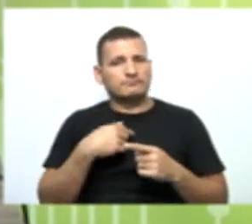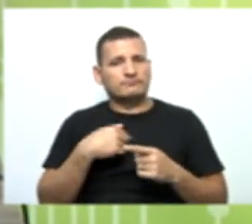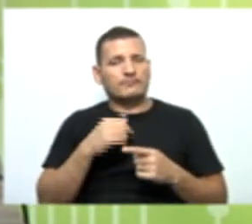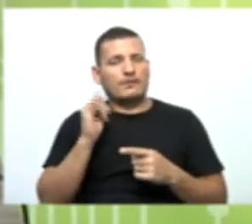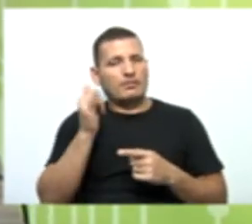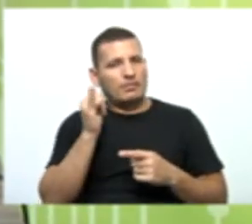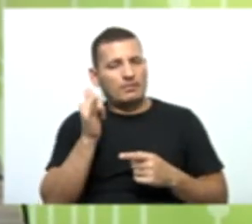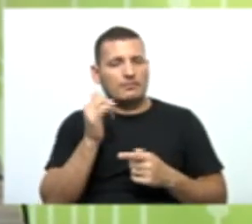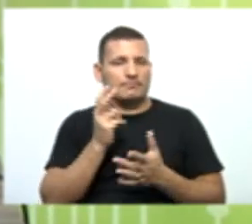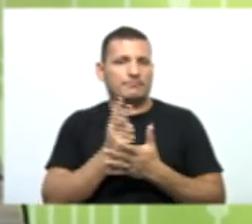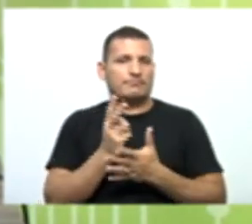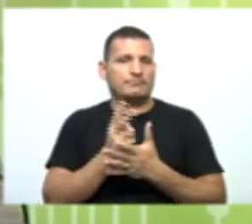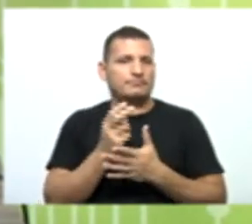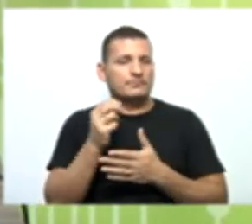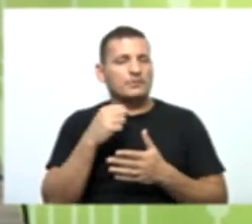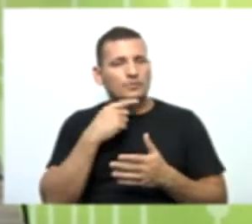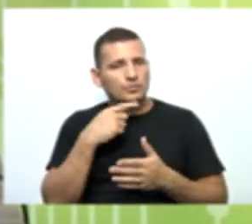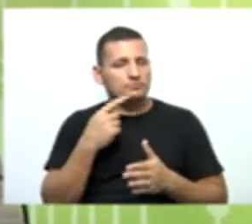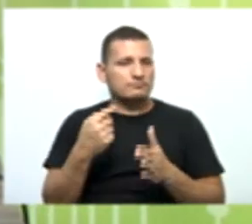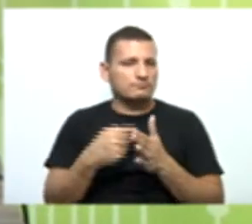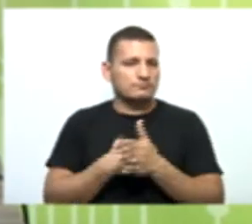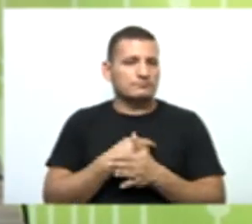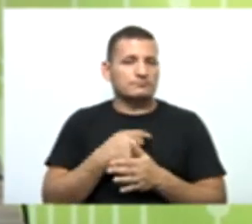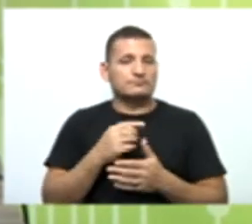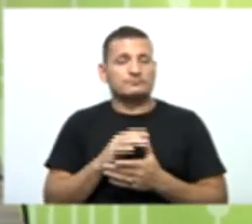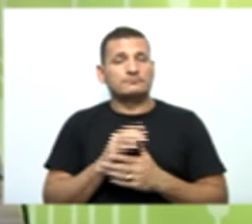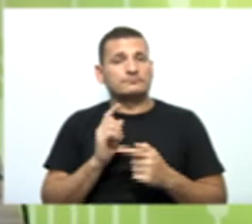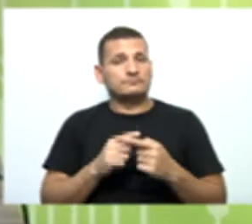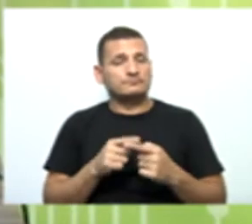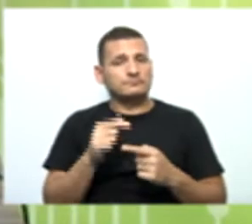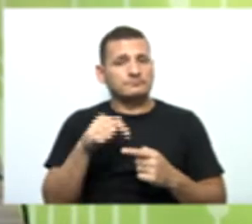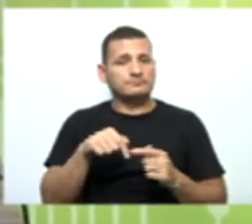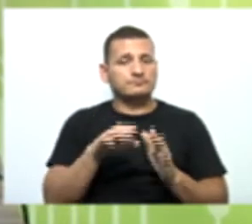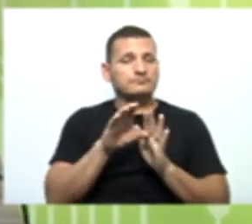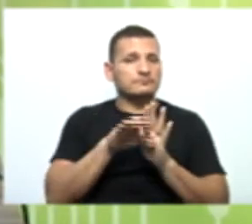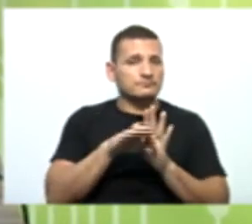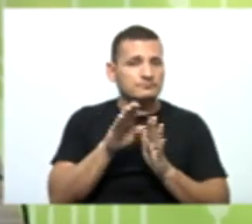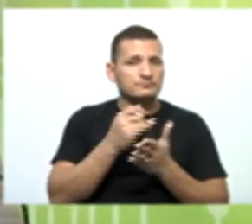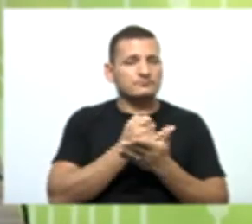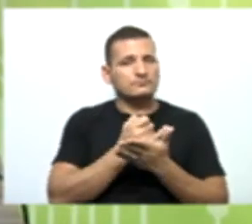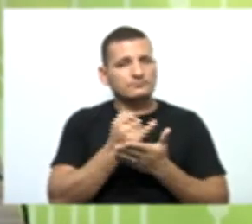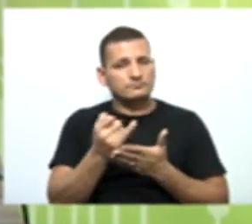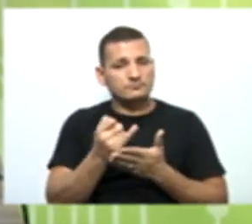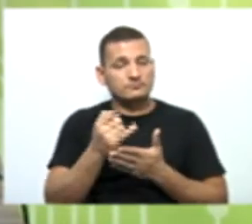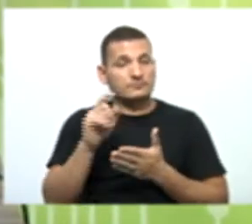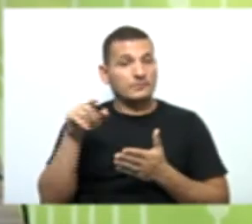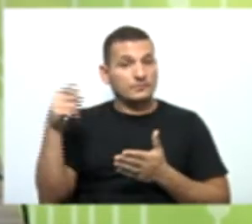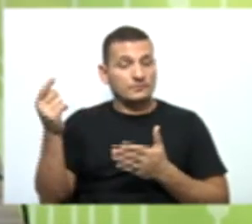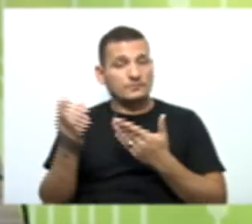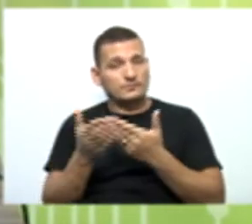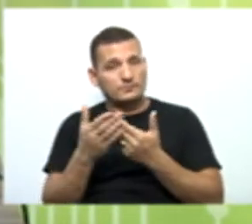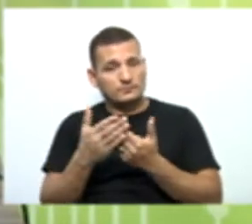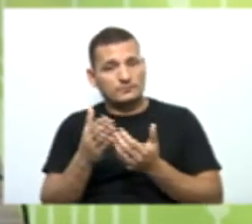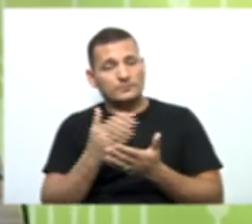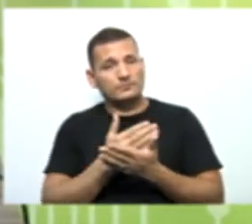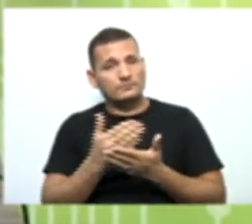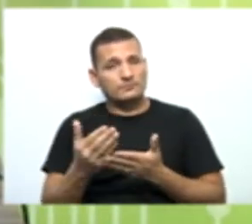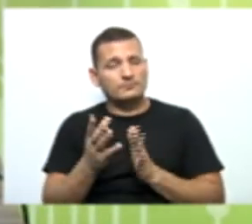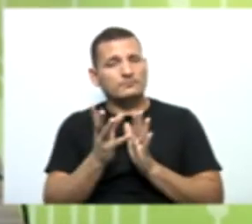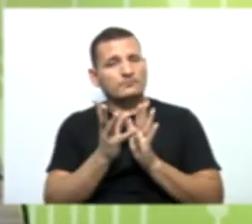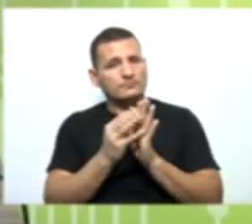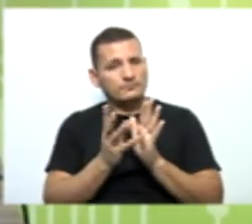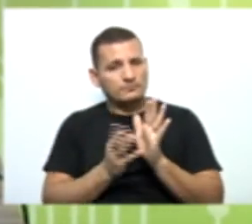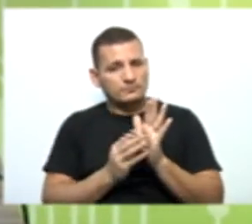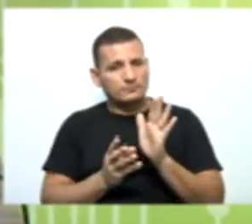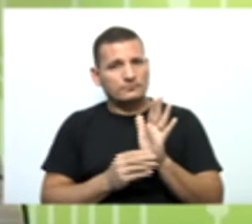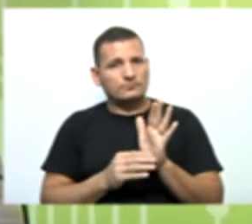falar isso para vocês? Nós estamos falando aqui dos conceitos introdutórios. A partir da próxima aula, nós já vamos começar o conteúdo